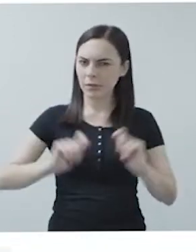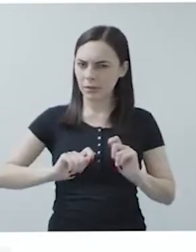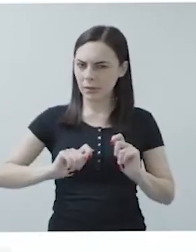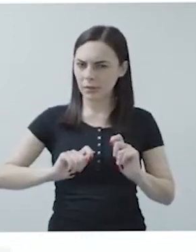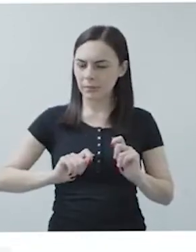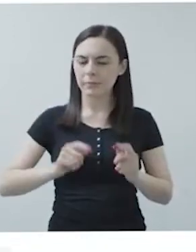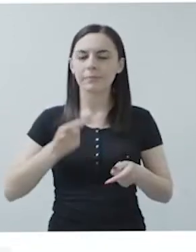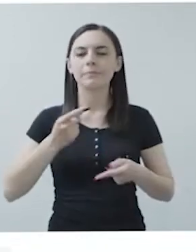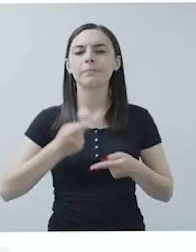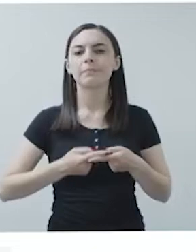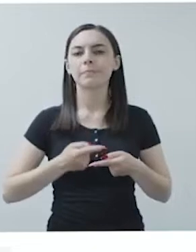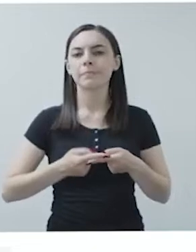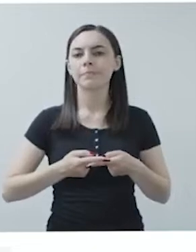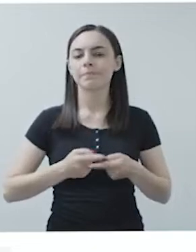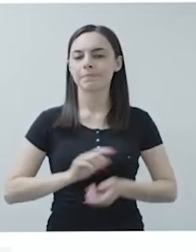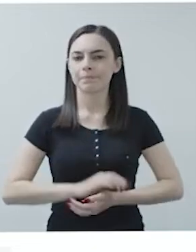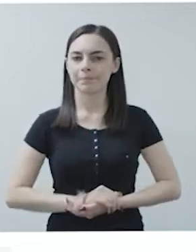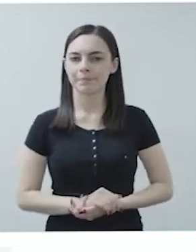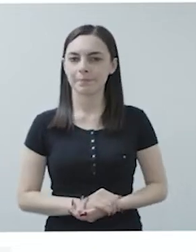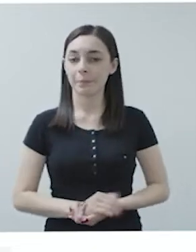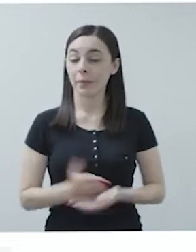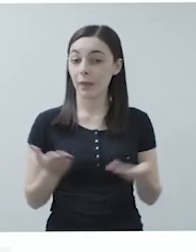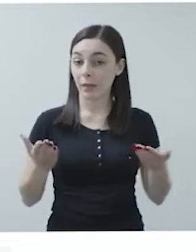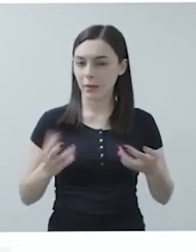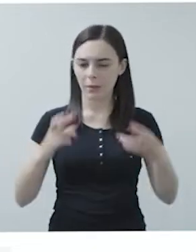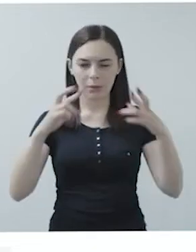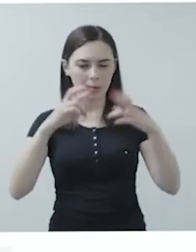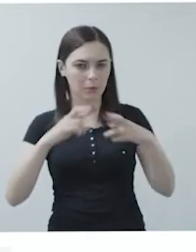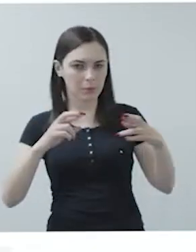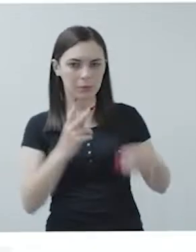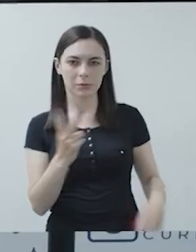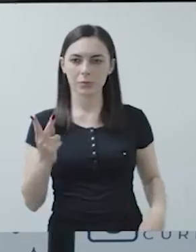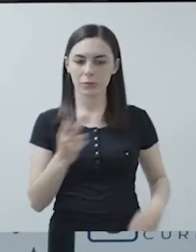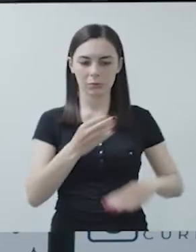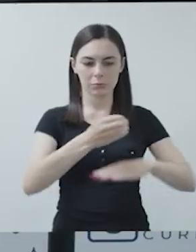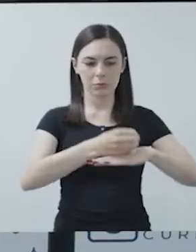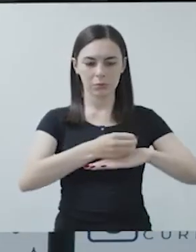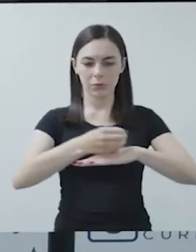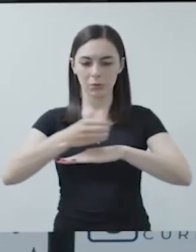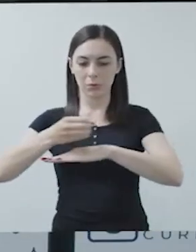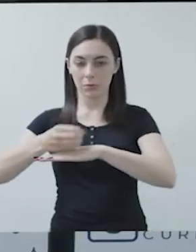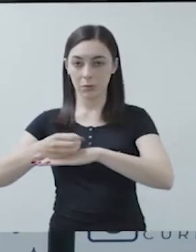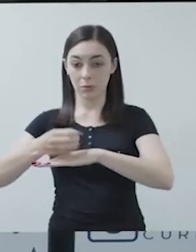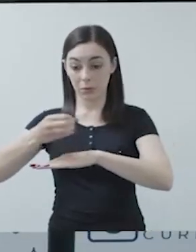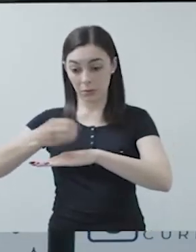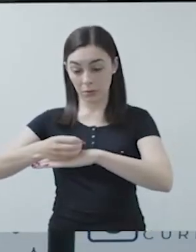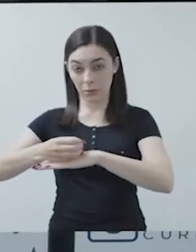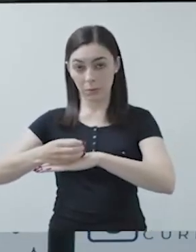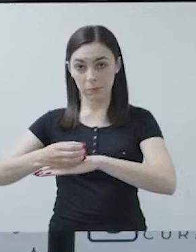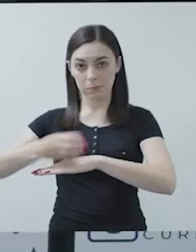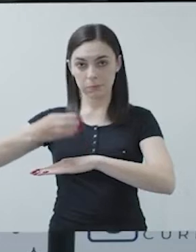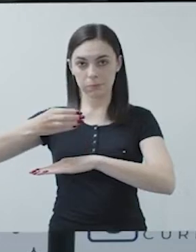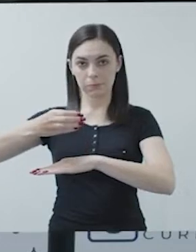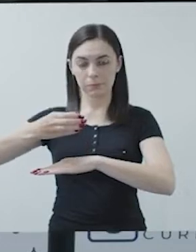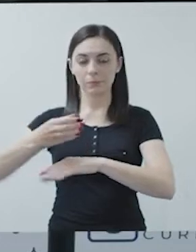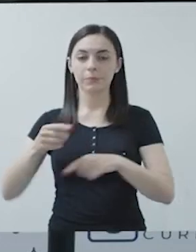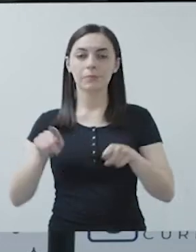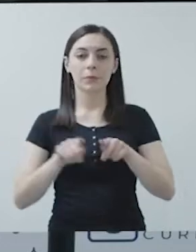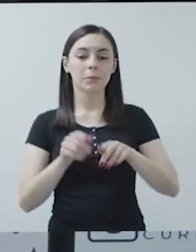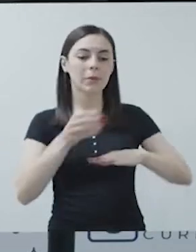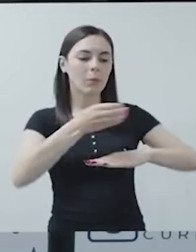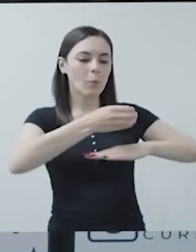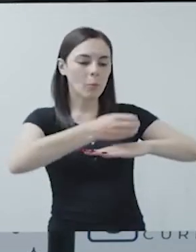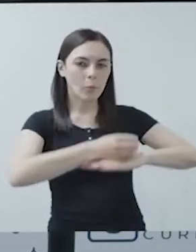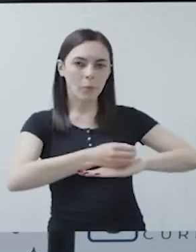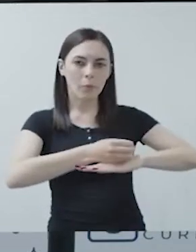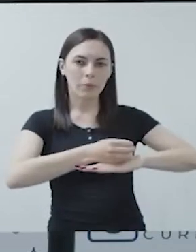quê? Agora vamos observar os dois copos. Observe o tamanho do copo número 1 e o tamanho